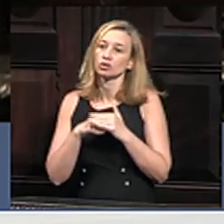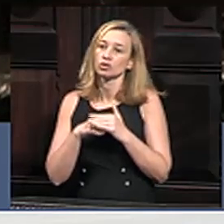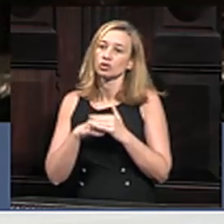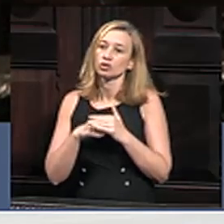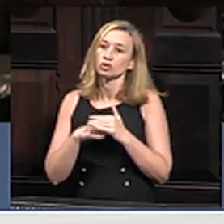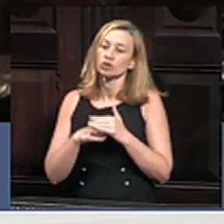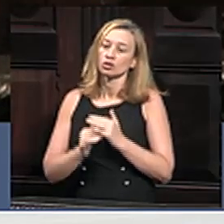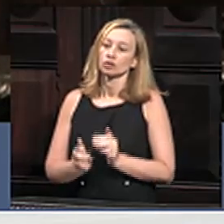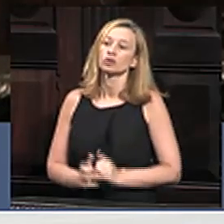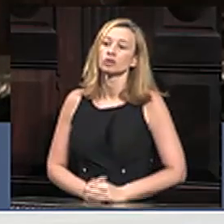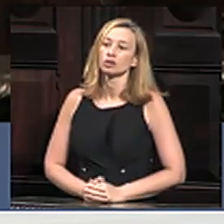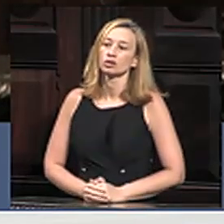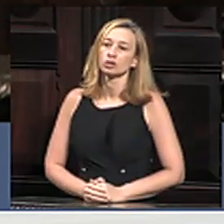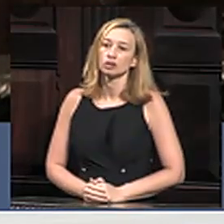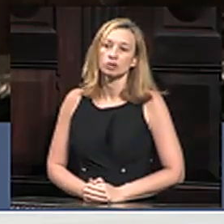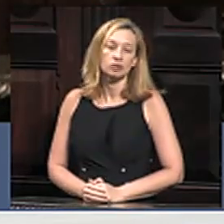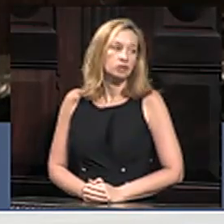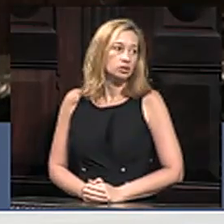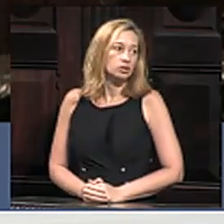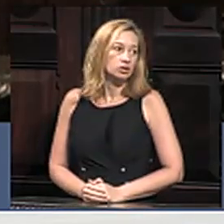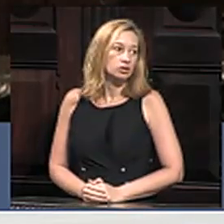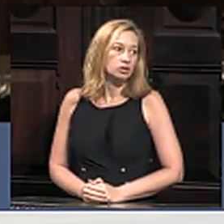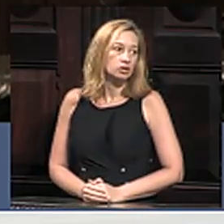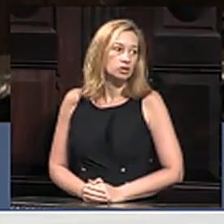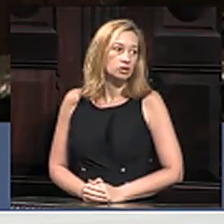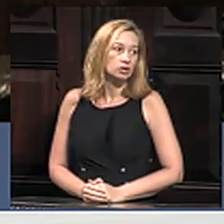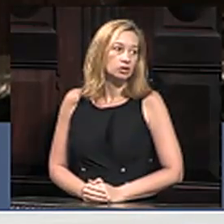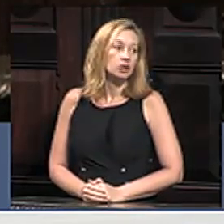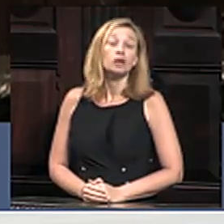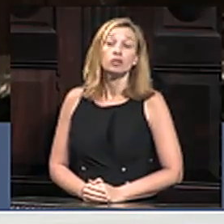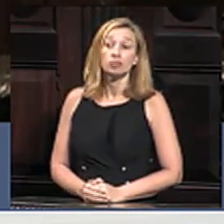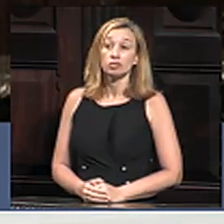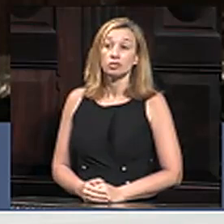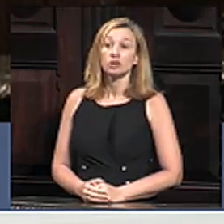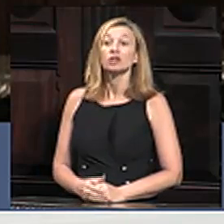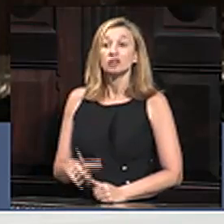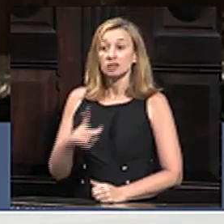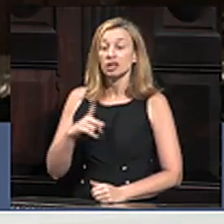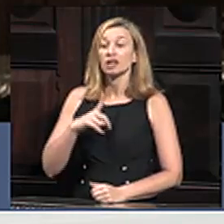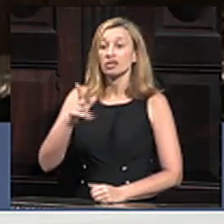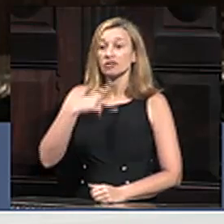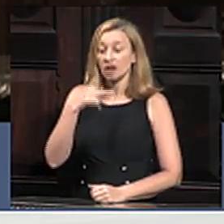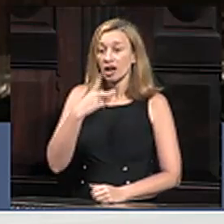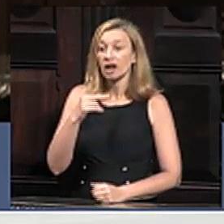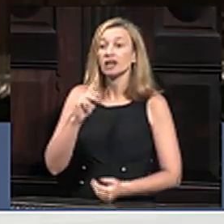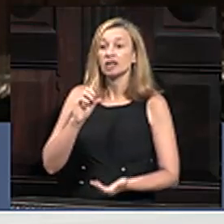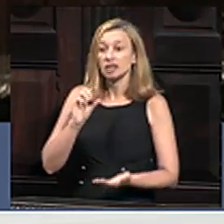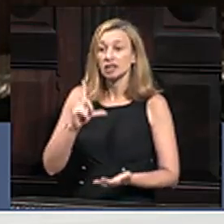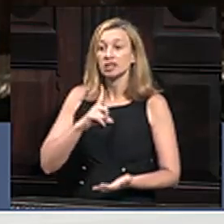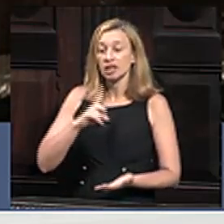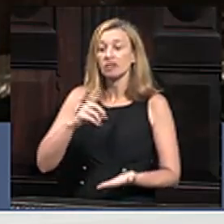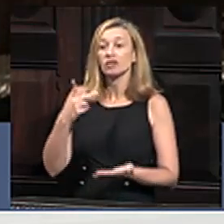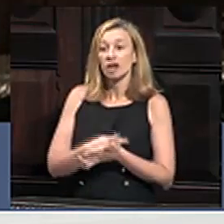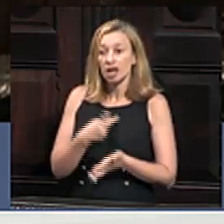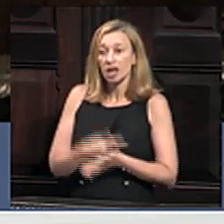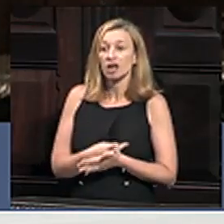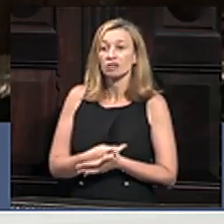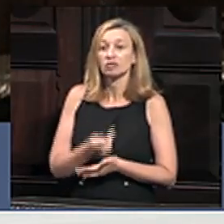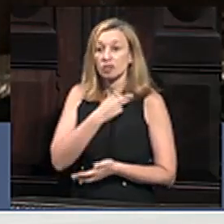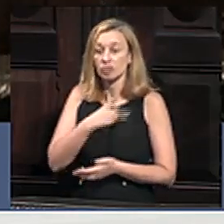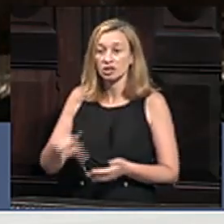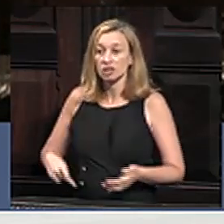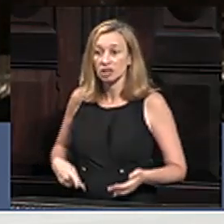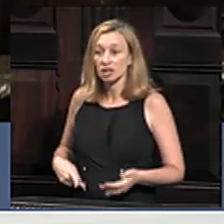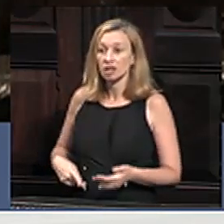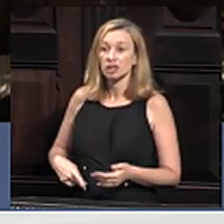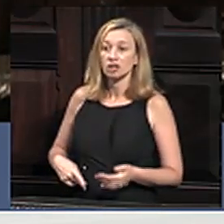maior cínico, todos têm que admitir que houve um golpe parlamentar, que a presidente da República